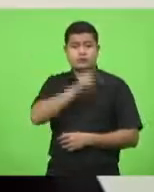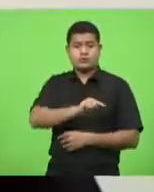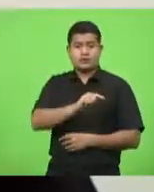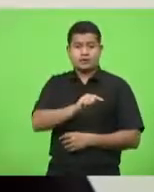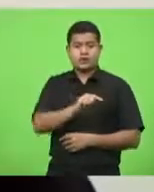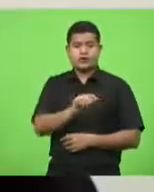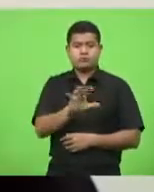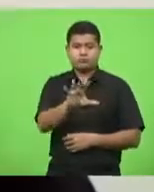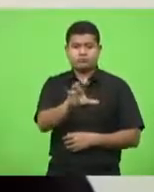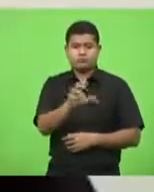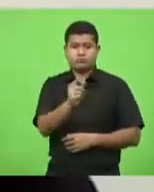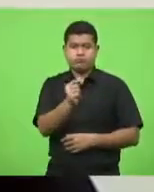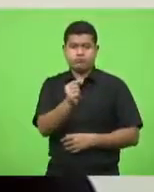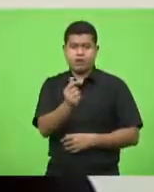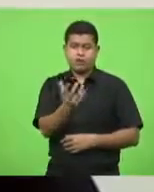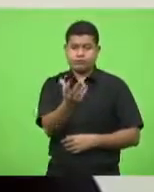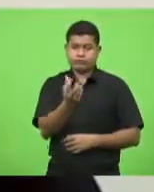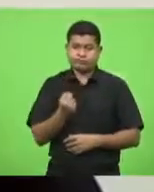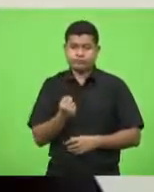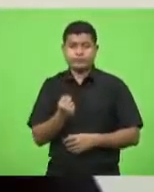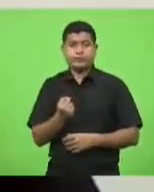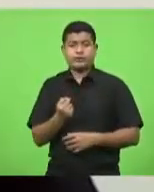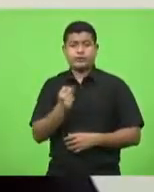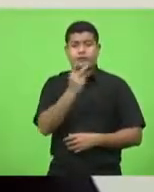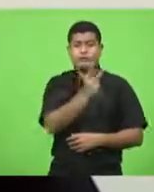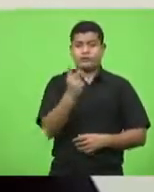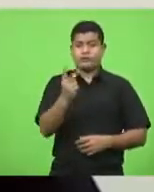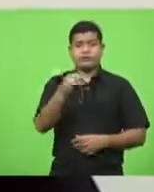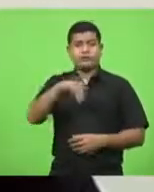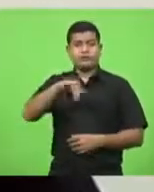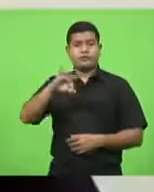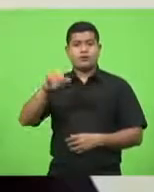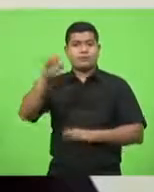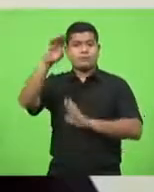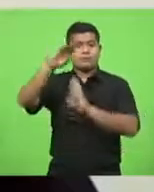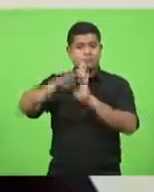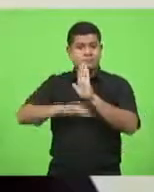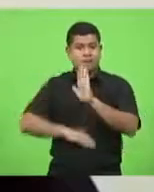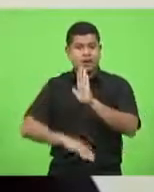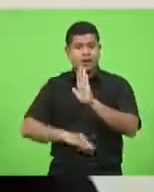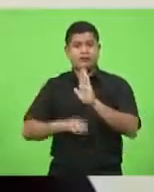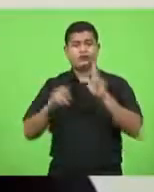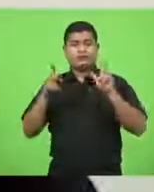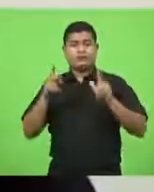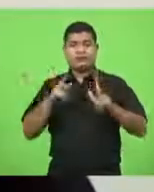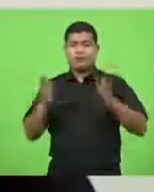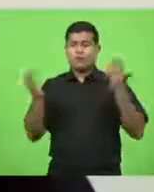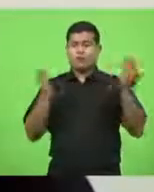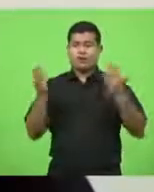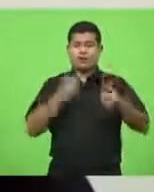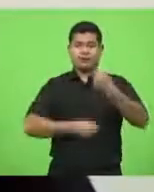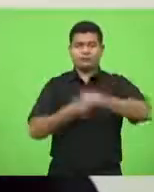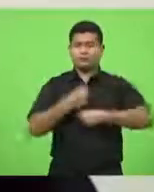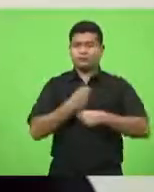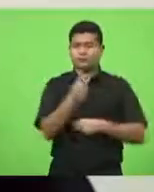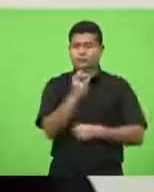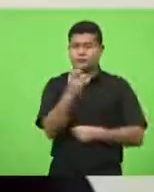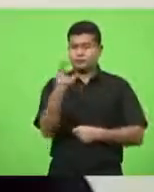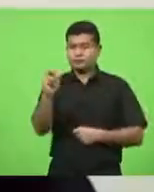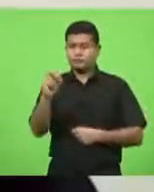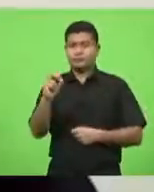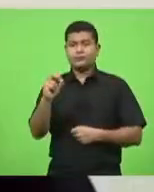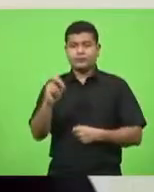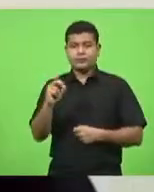benefício, 22 milhões a menos que no ano passado, no auge da pandemia